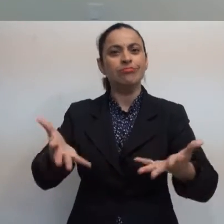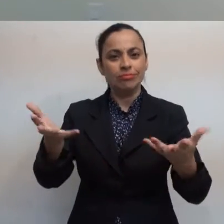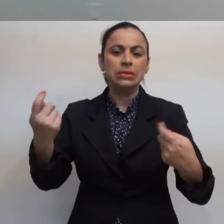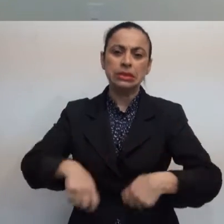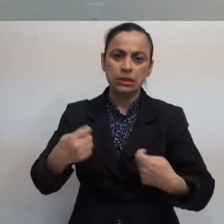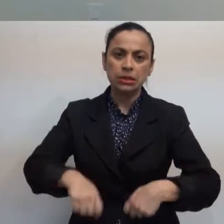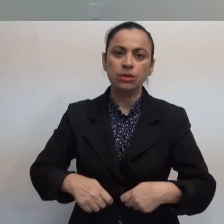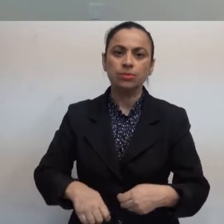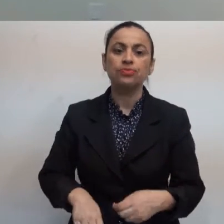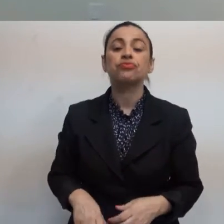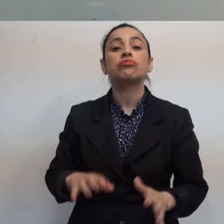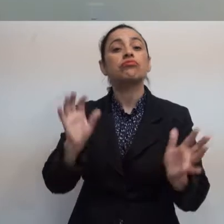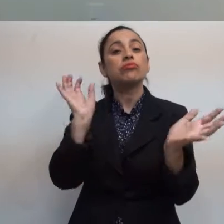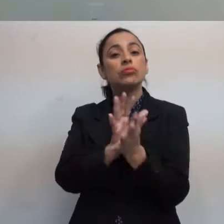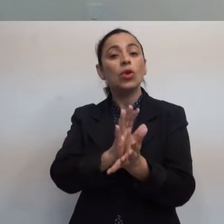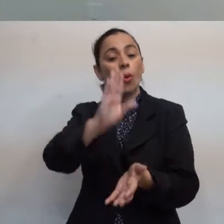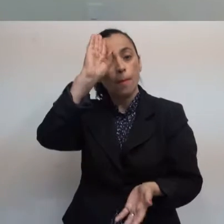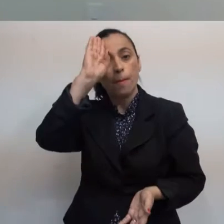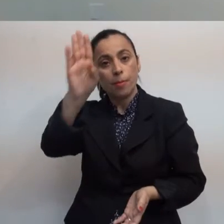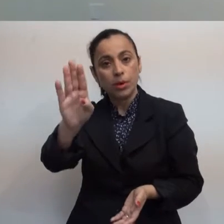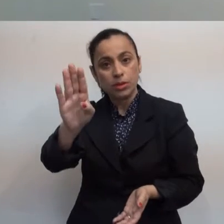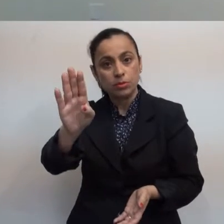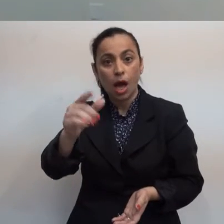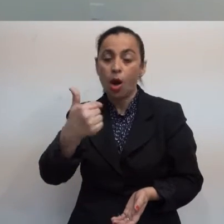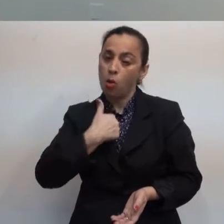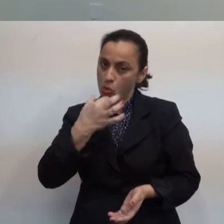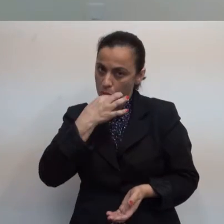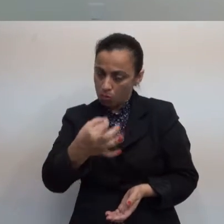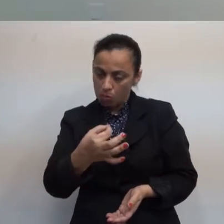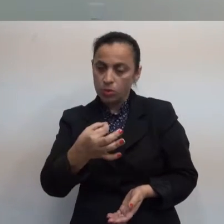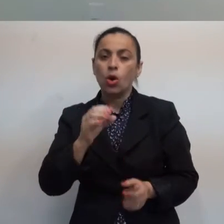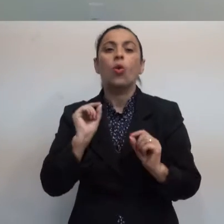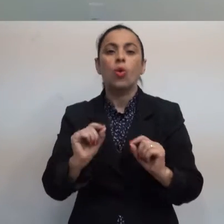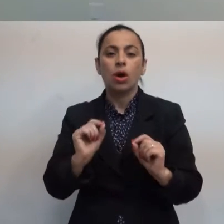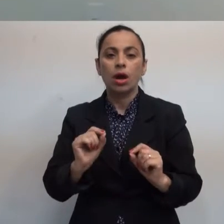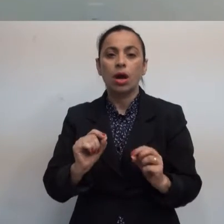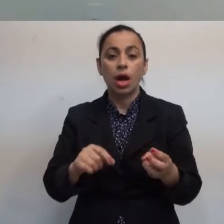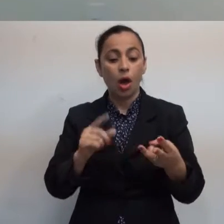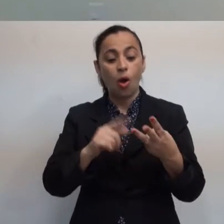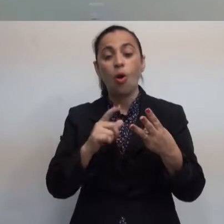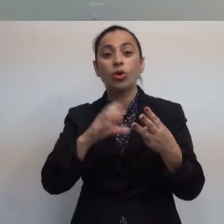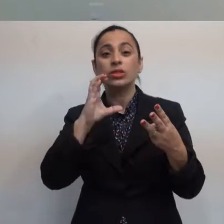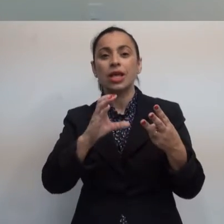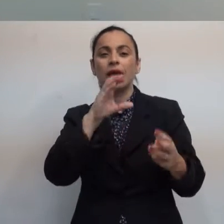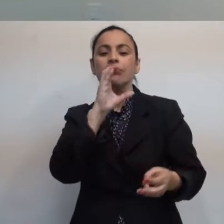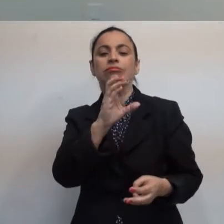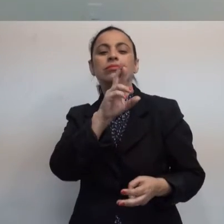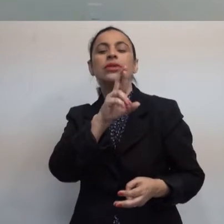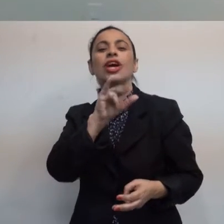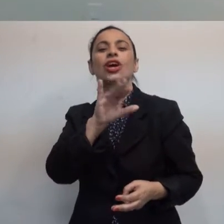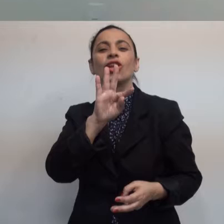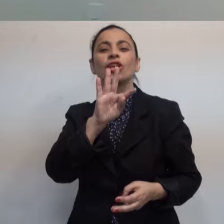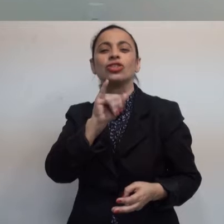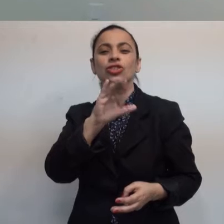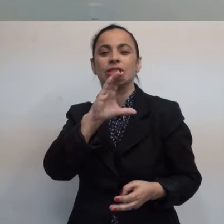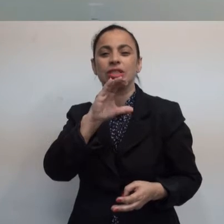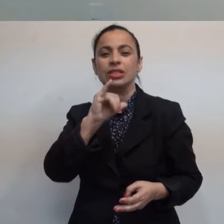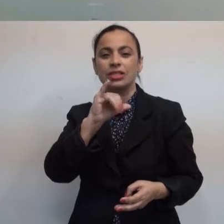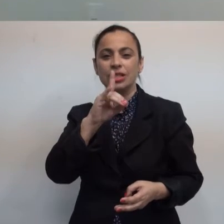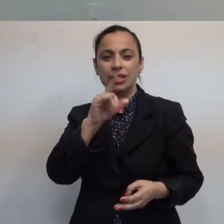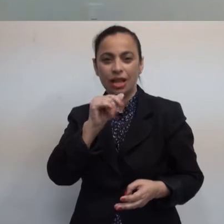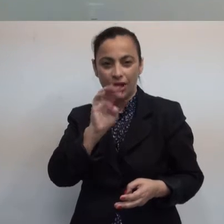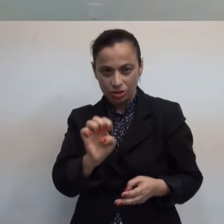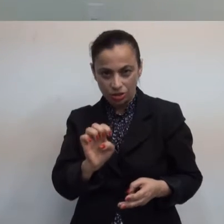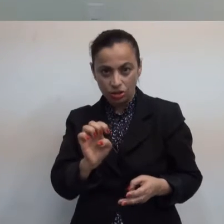seja motivadora. A questão principal, ao meu ponto de vista, é o C da